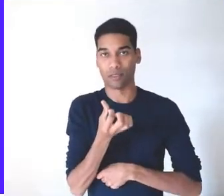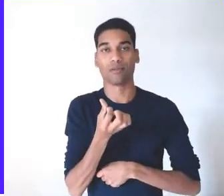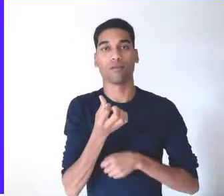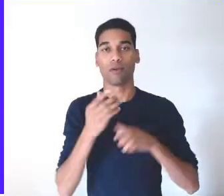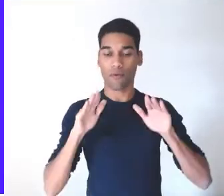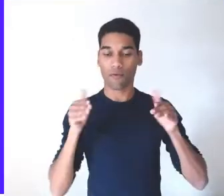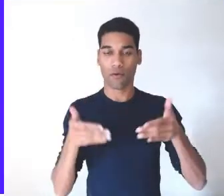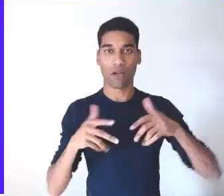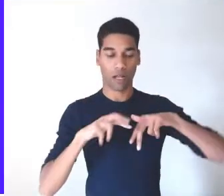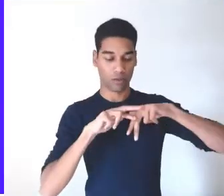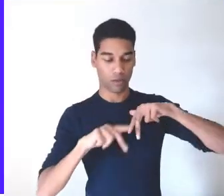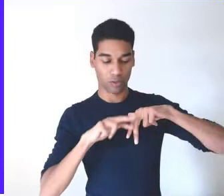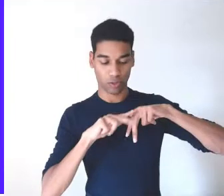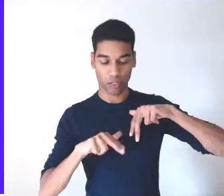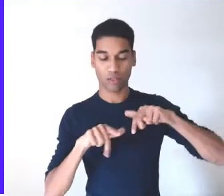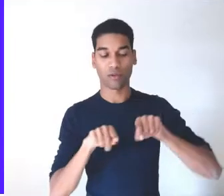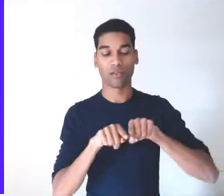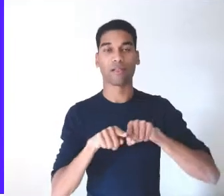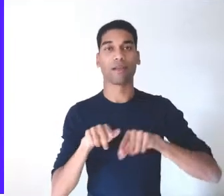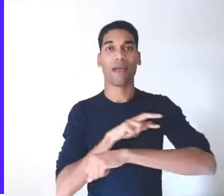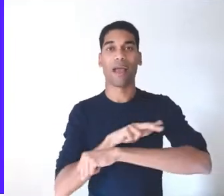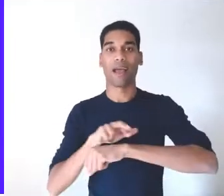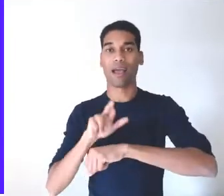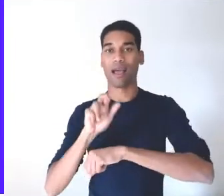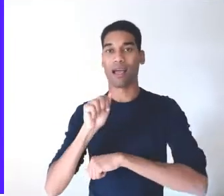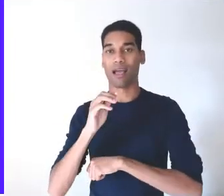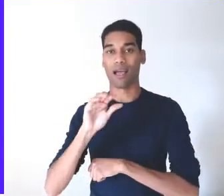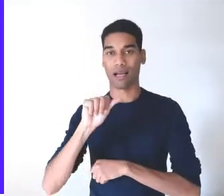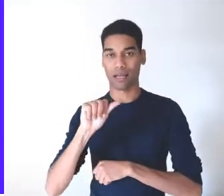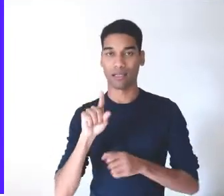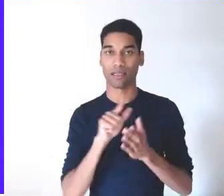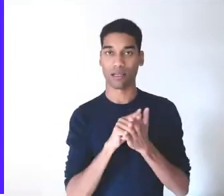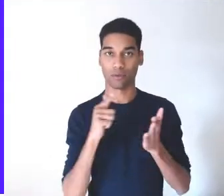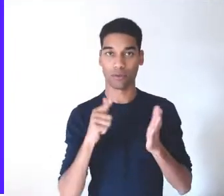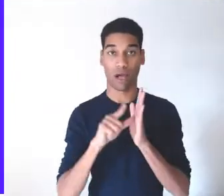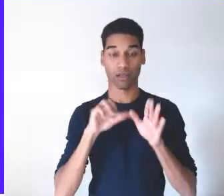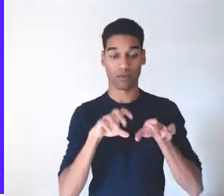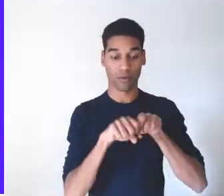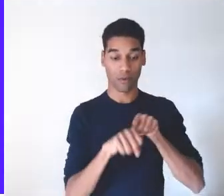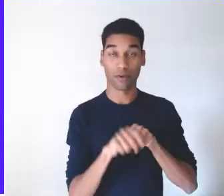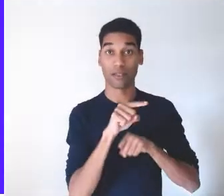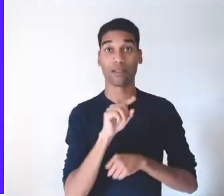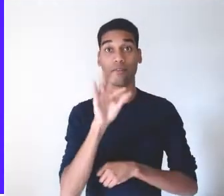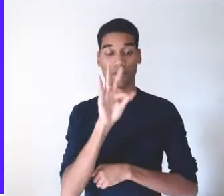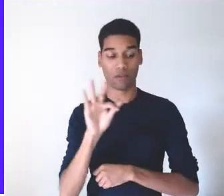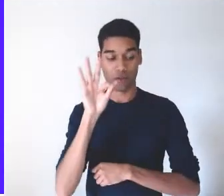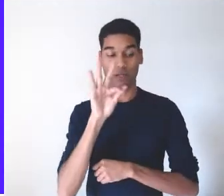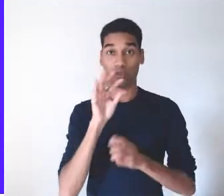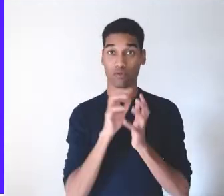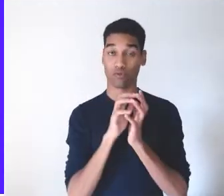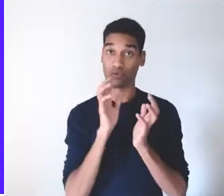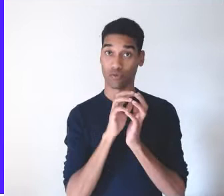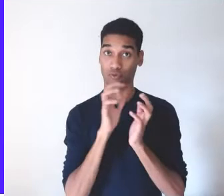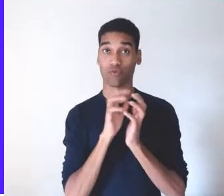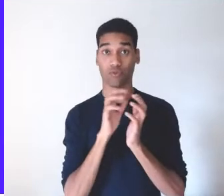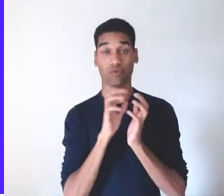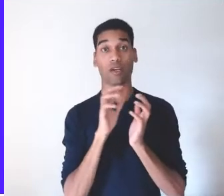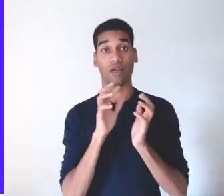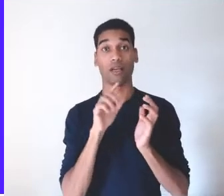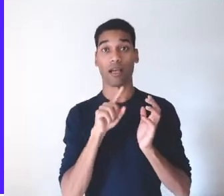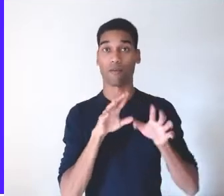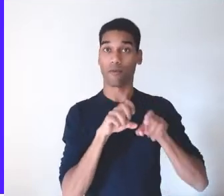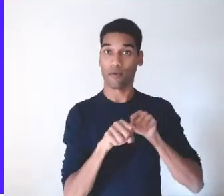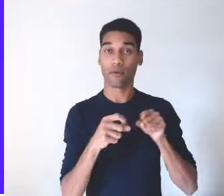raça. Ela é jornalista pela Universidade Federal de Pernambuco, pós-graduada em Política e Relações Internacionais pela Escola